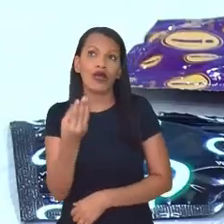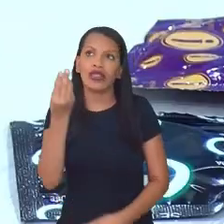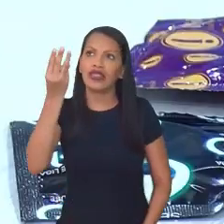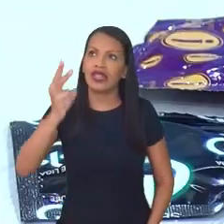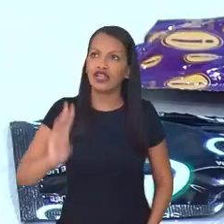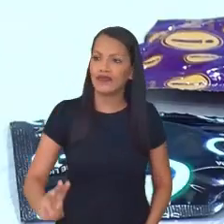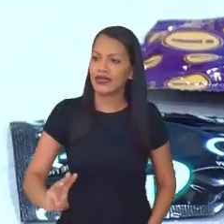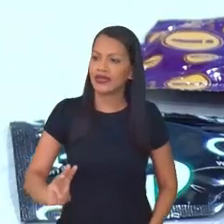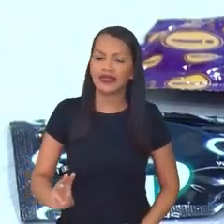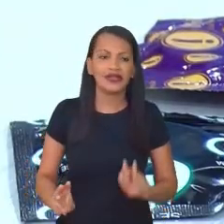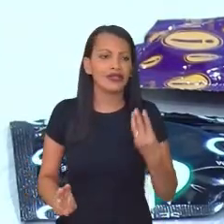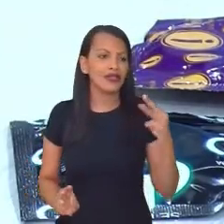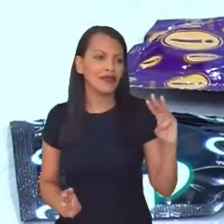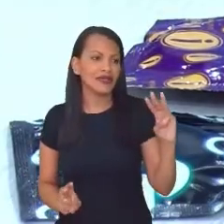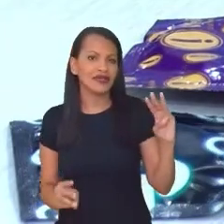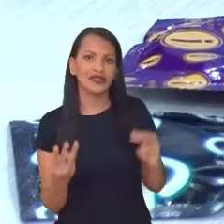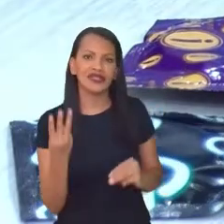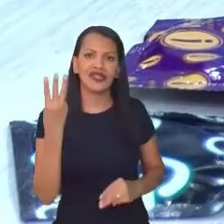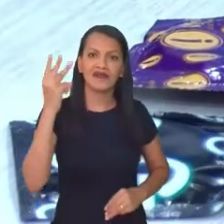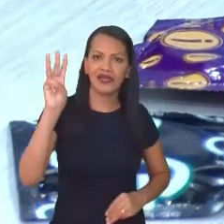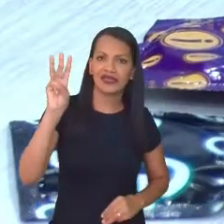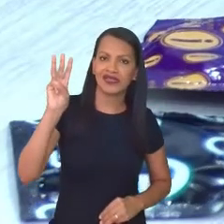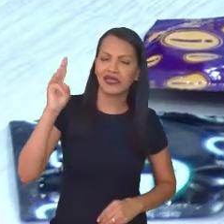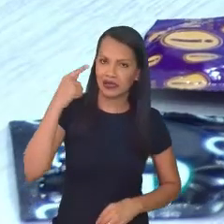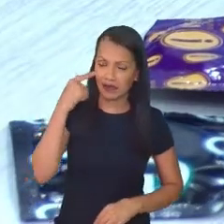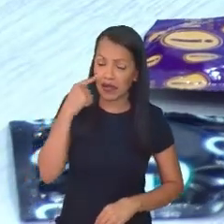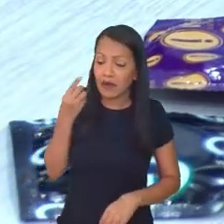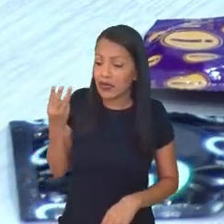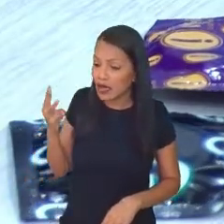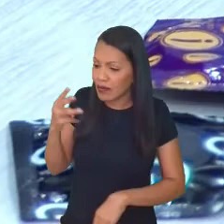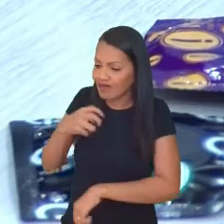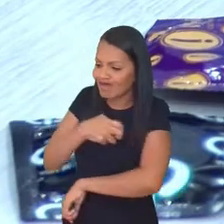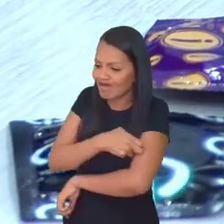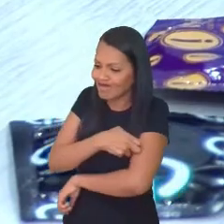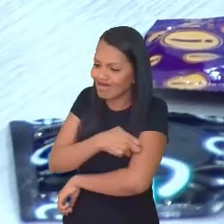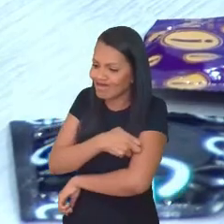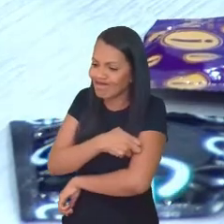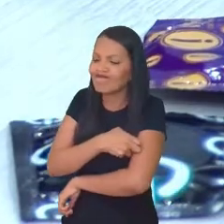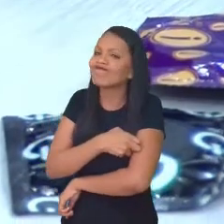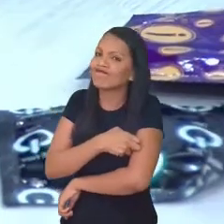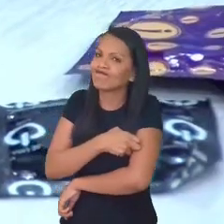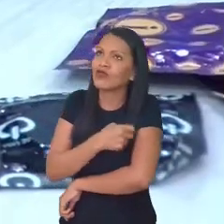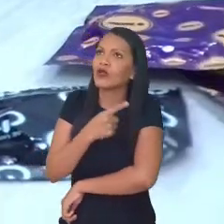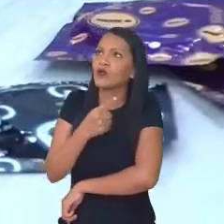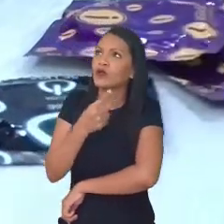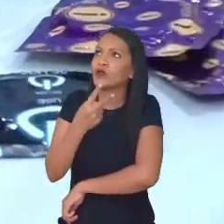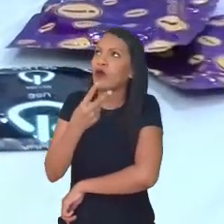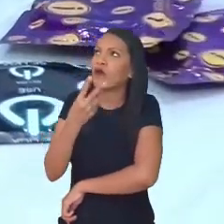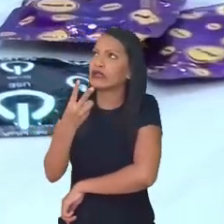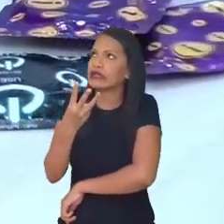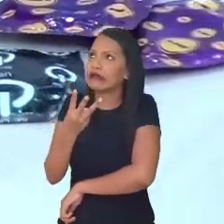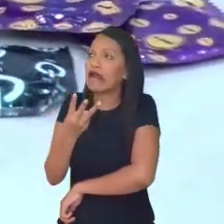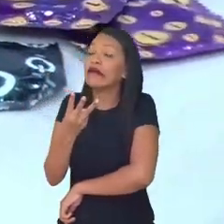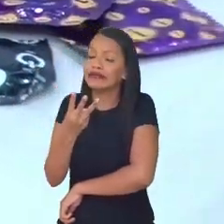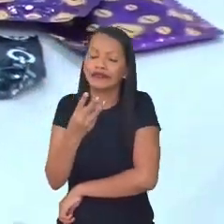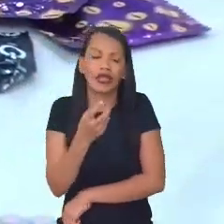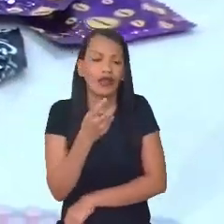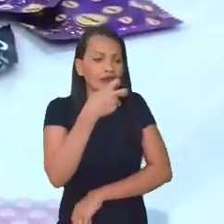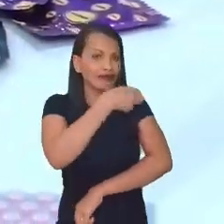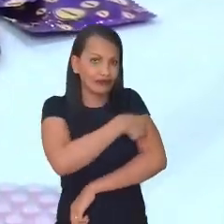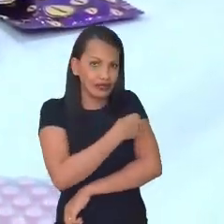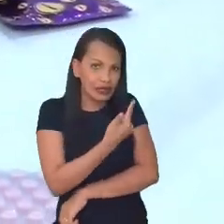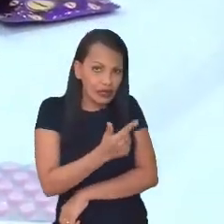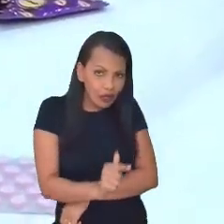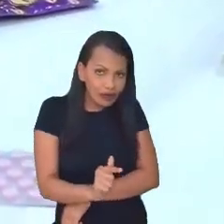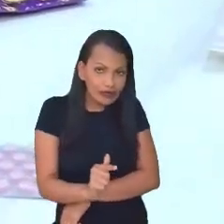né? Isso aqui, né, nós estamos mostrando, e aqui a pílula também, que vocês podem ver, é aquela que